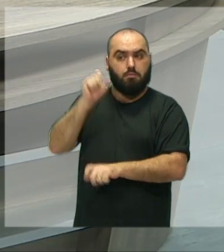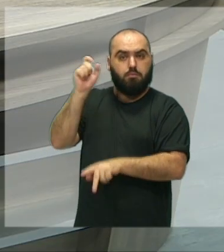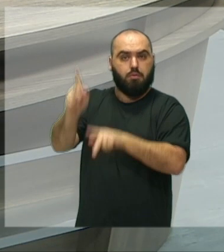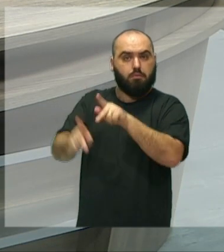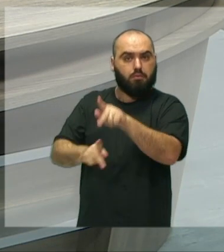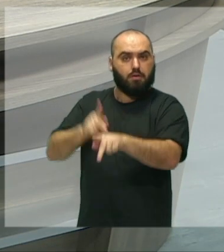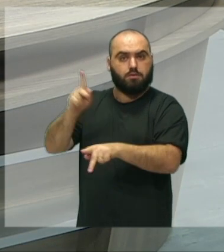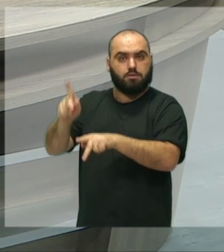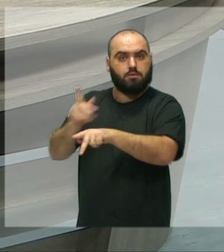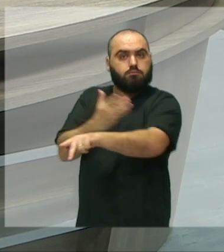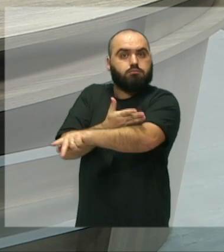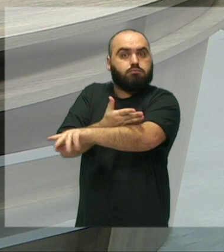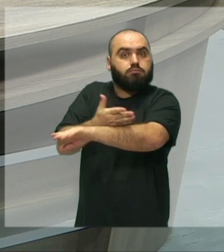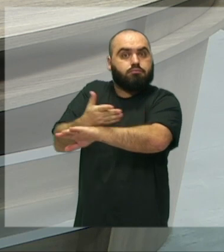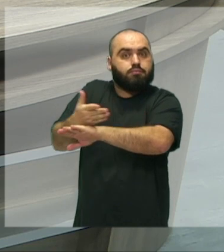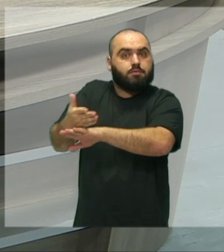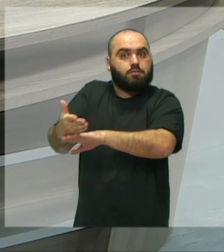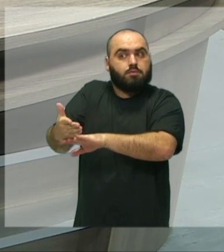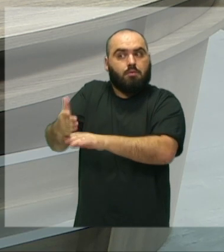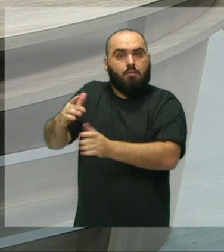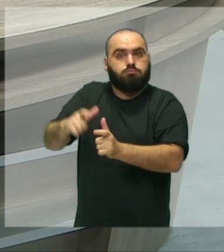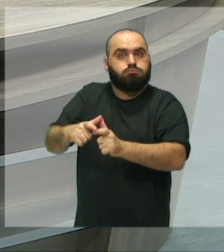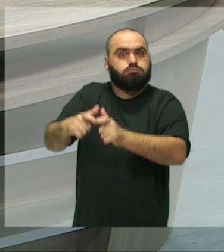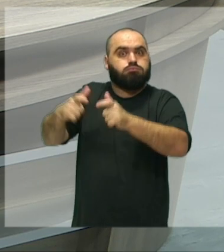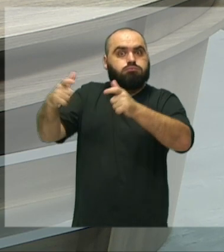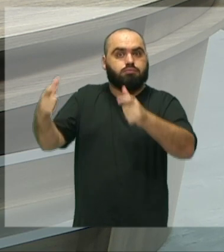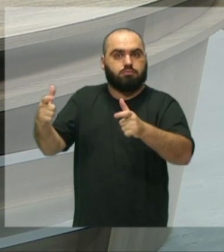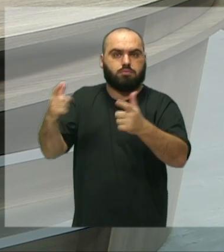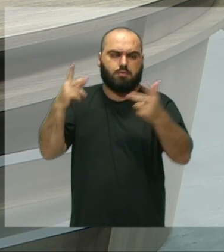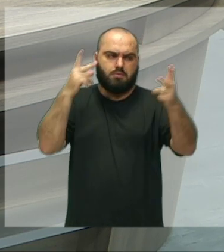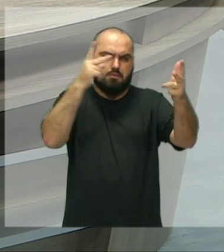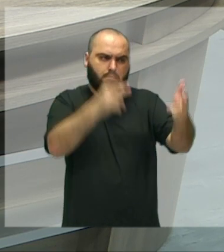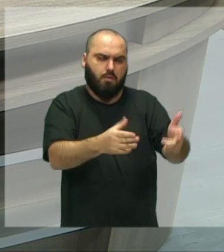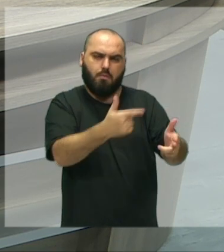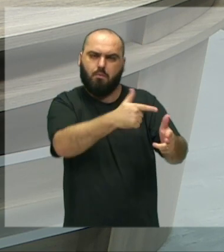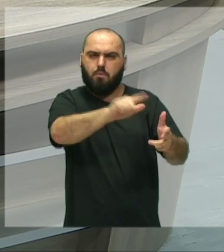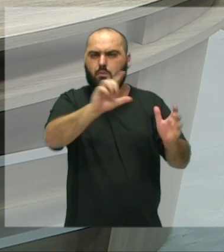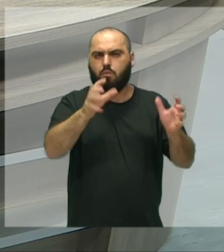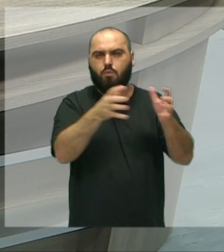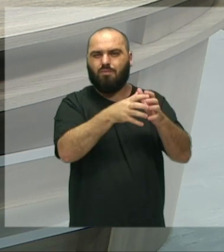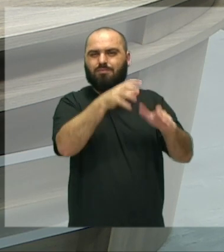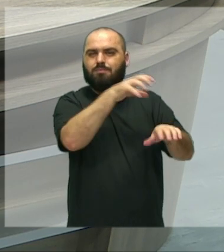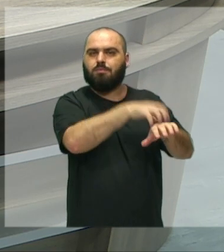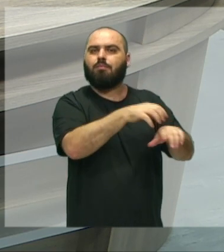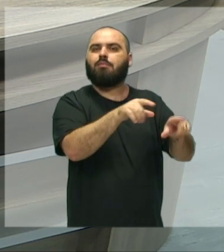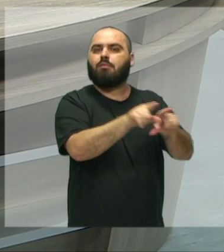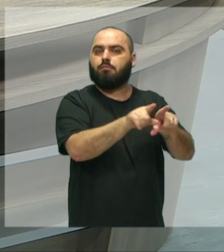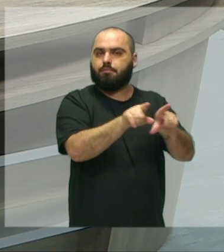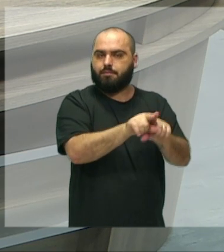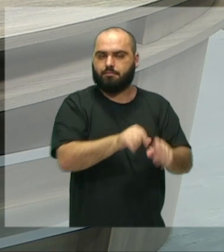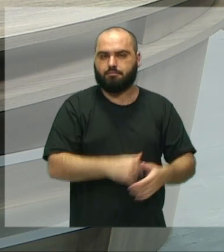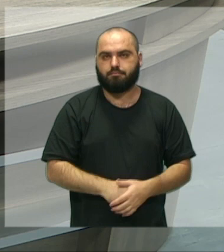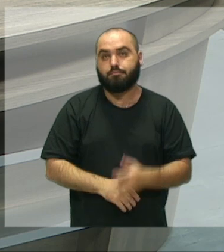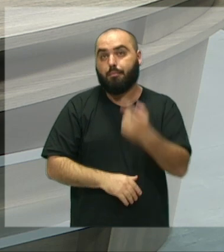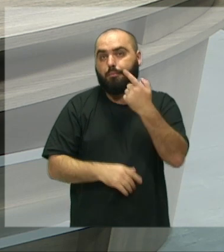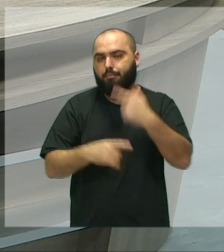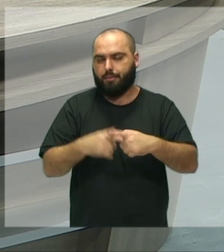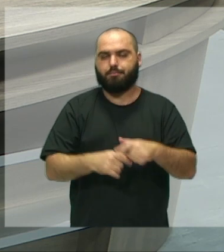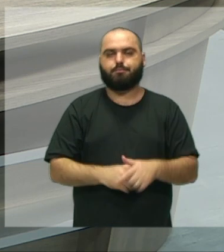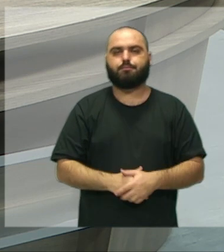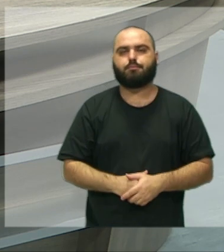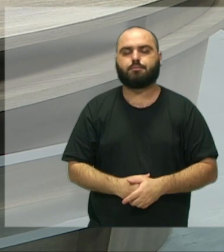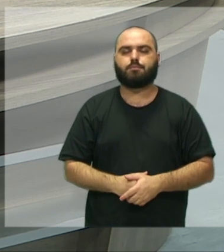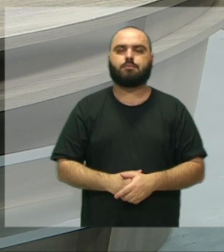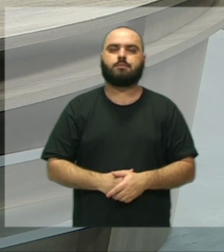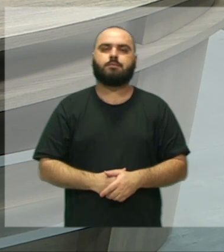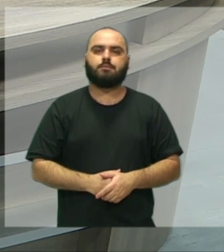embranqueamento da população brasileira, como das demais colônias também, porque partia-se do pressuposto